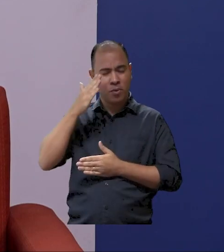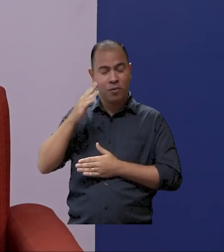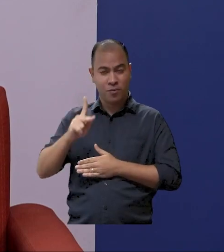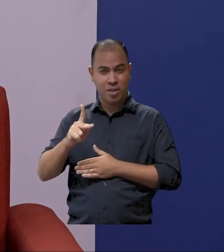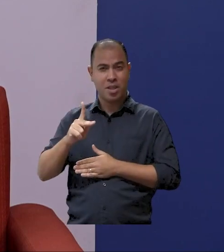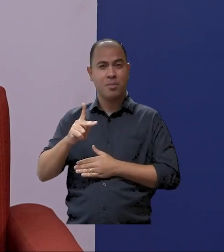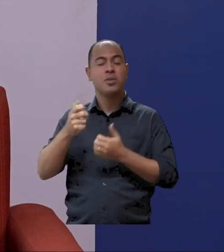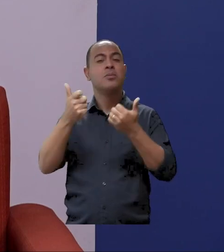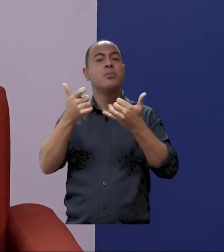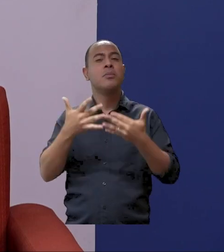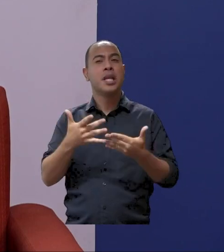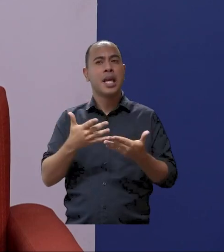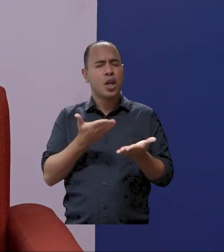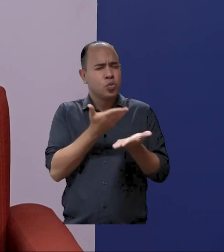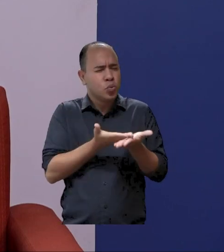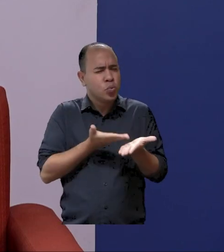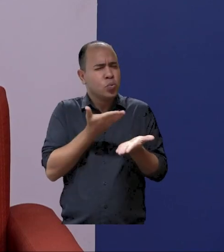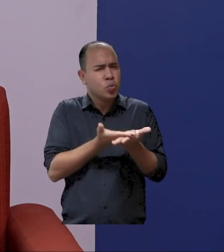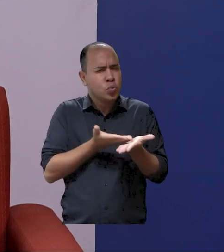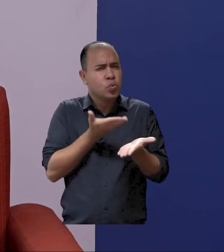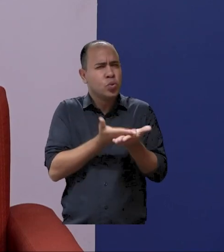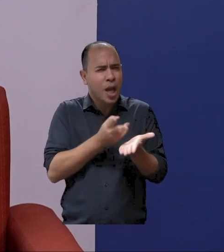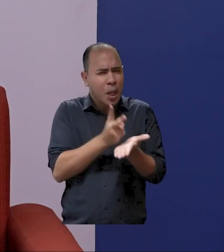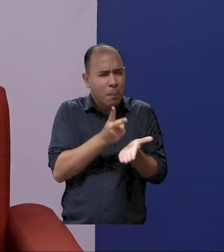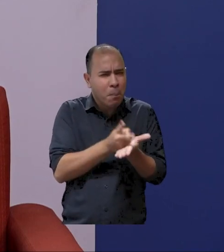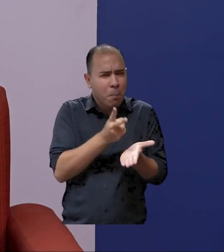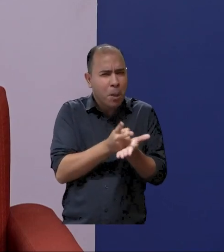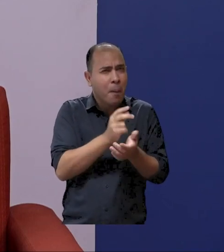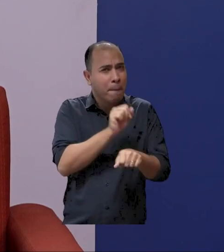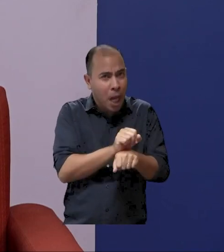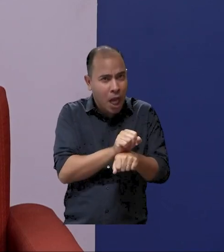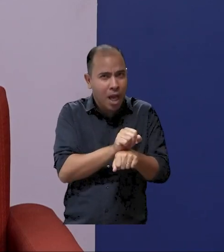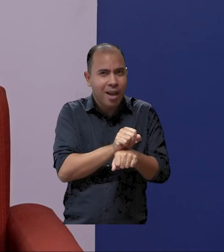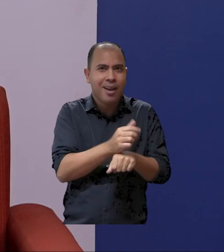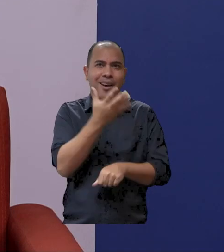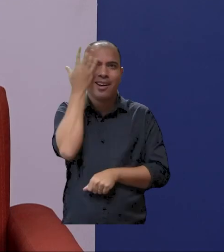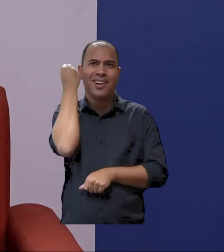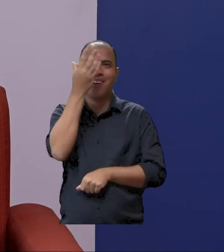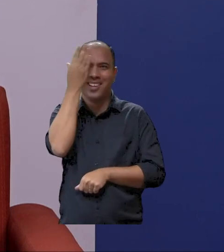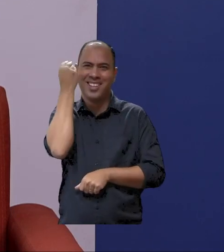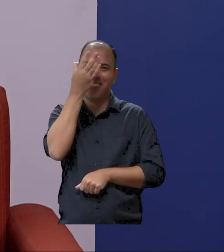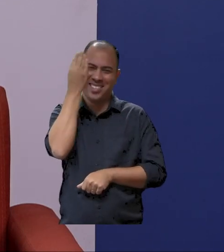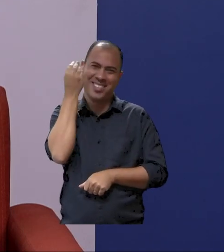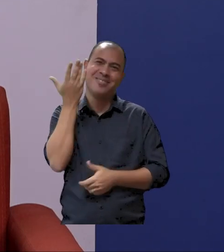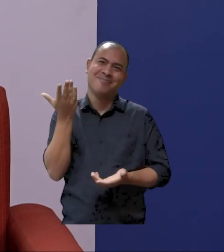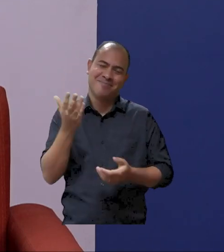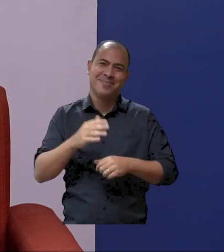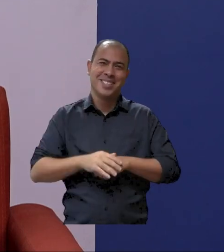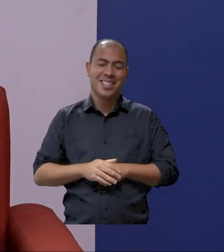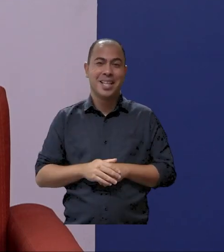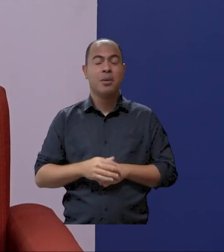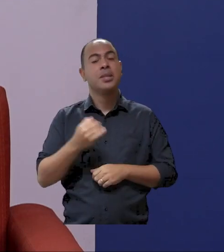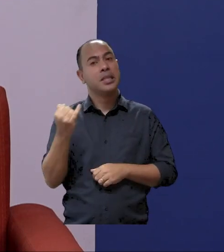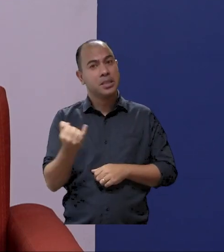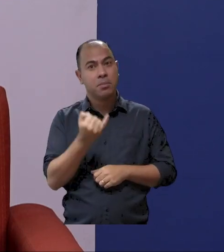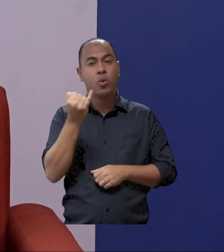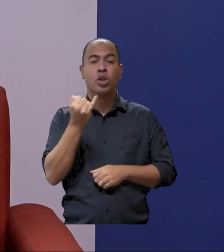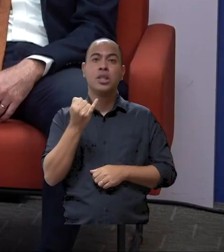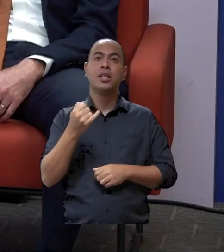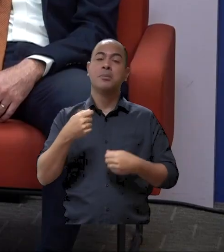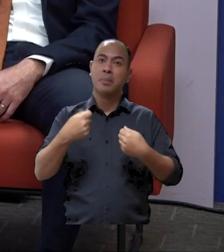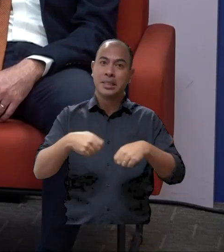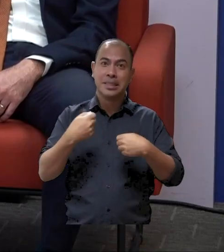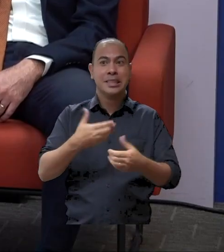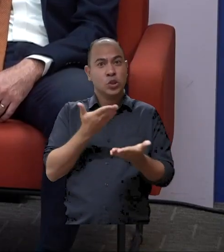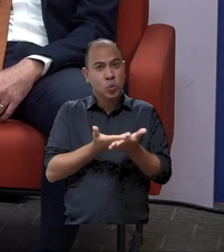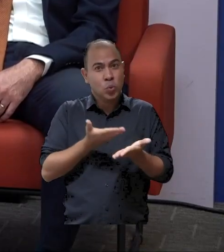muito valioso, né? Lá em Provérbios fala assim que se a gente não continuar estudando, a gente esquece até o que a gente sabe. Então,